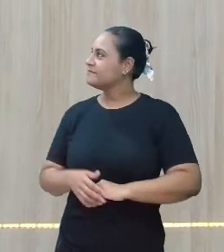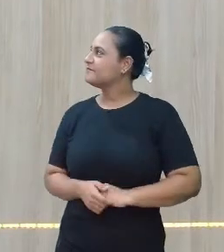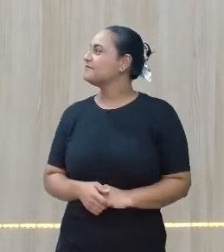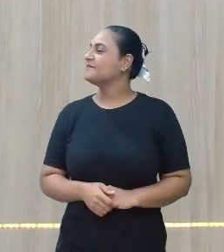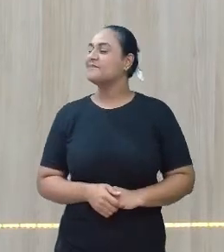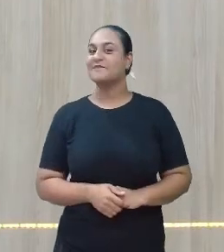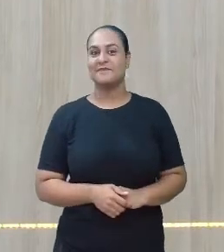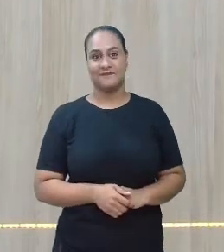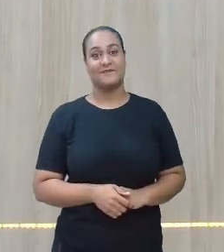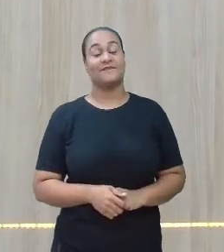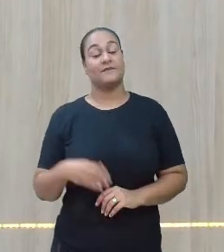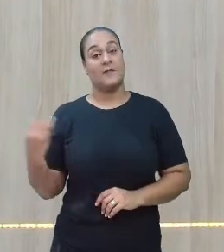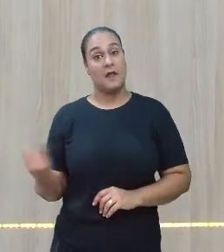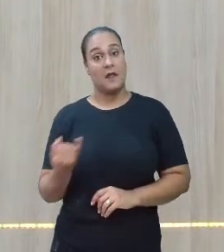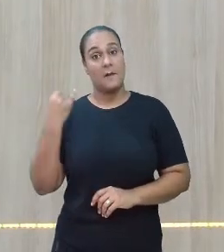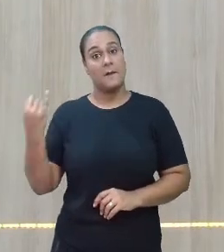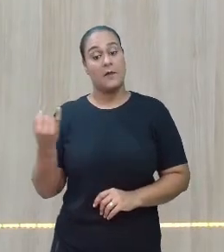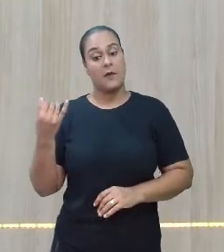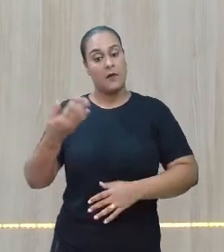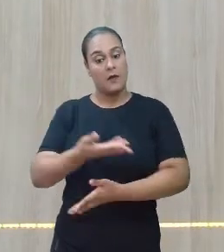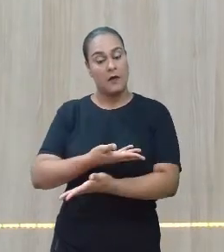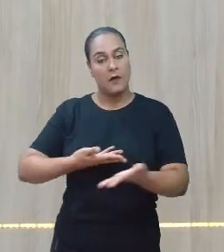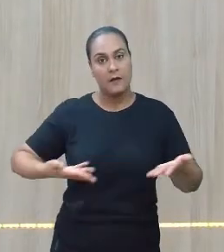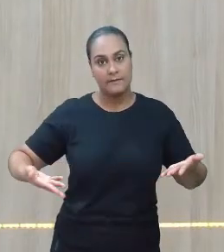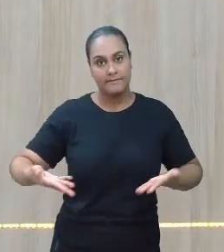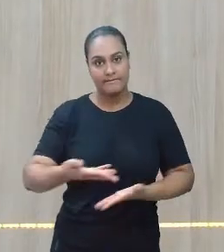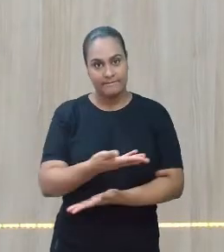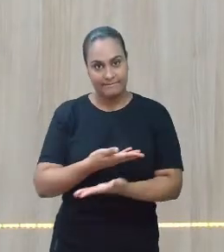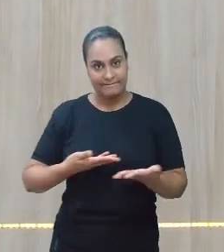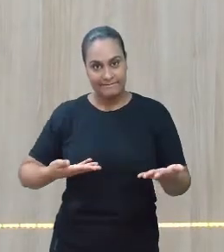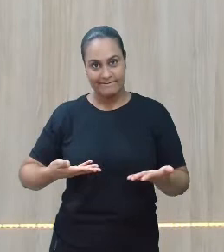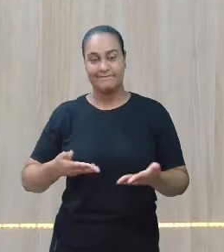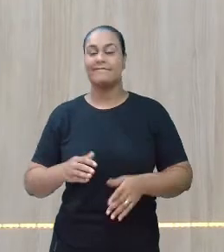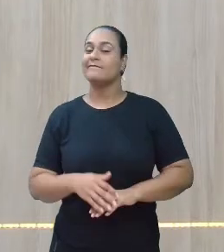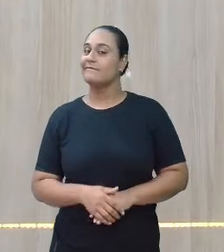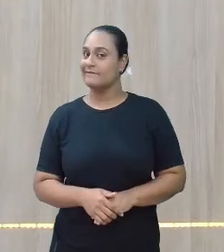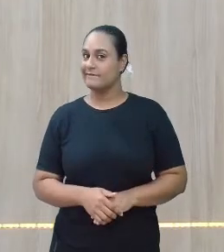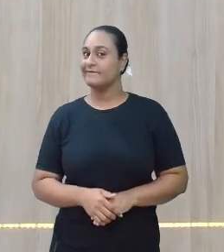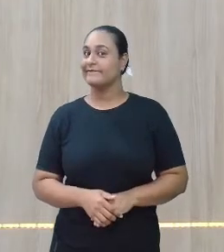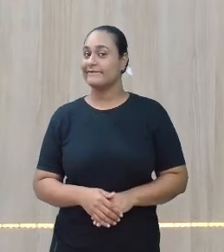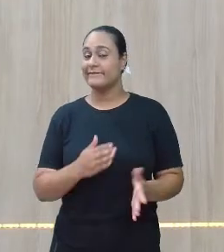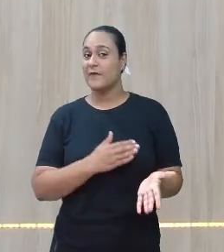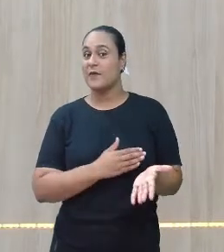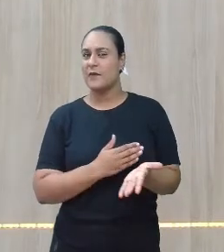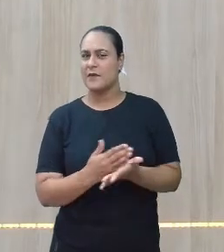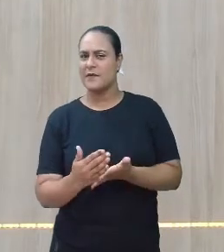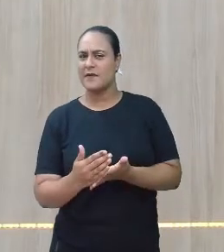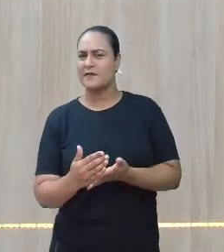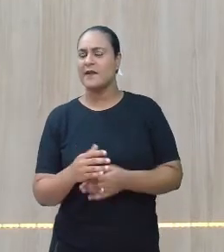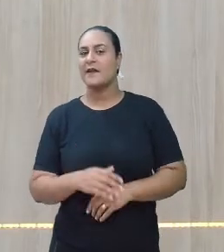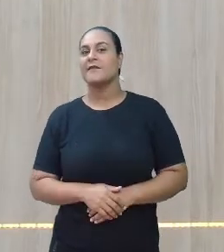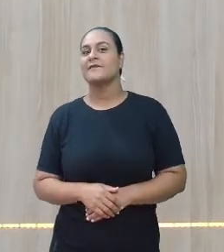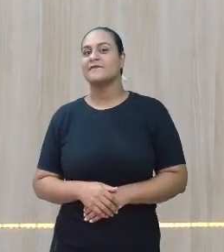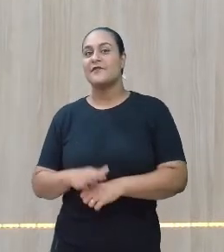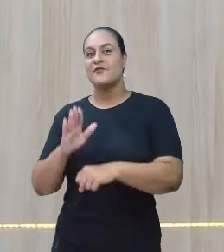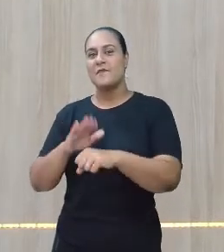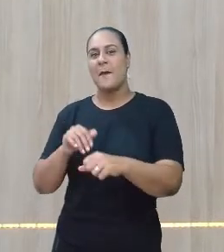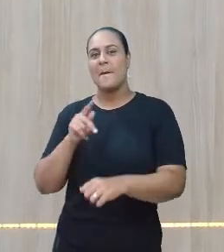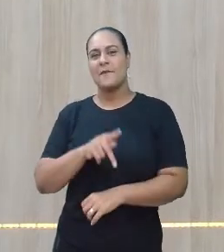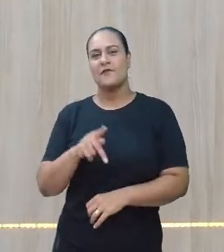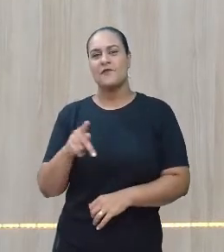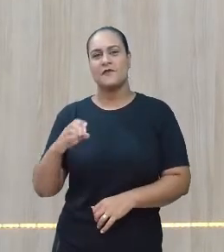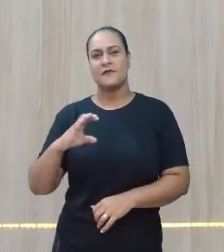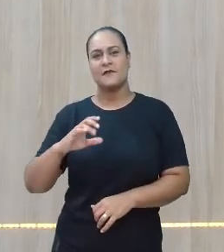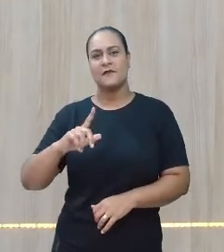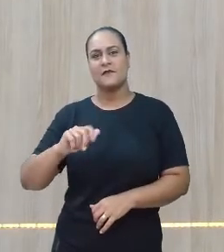que é muito importante essa interação. E nessa interação, nós já vamos começar aí, não é? Chamando a professora Cláudia, que já